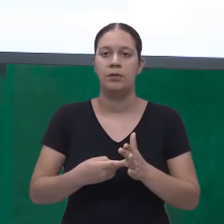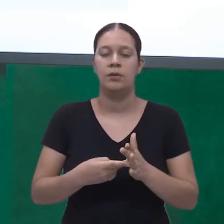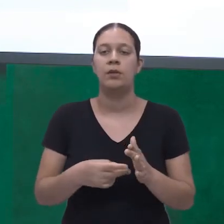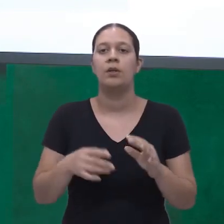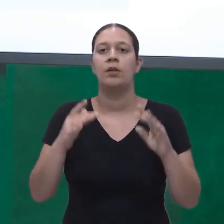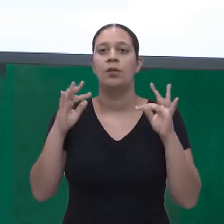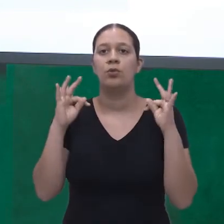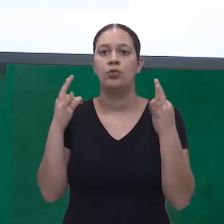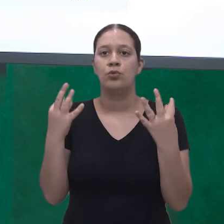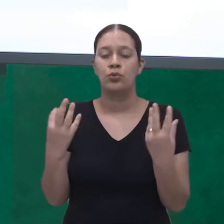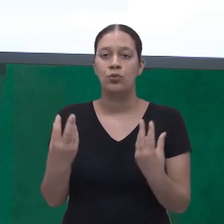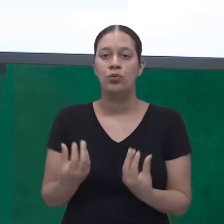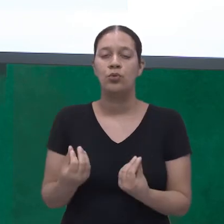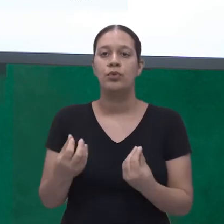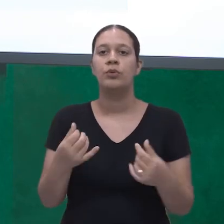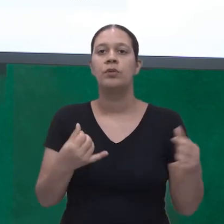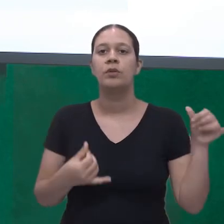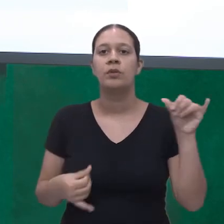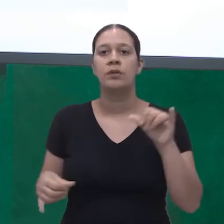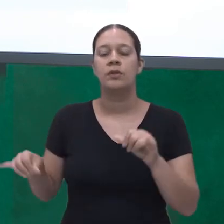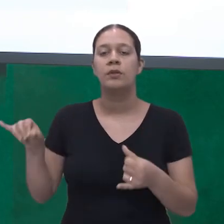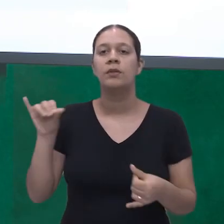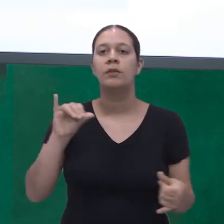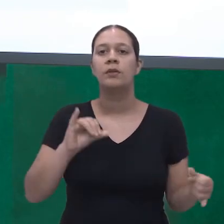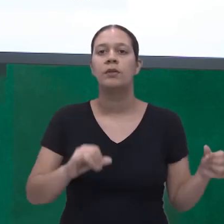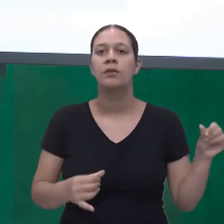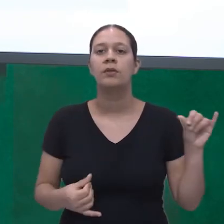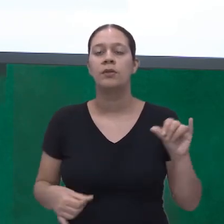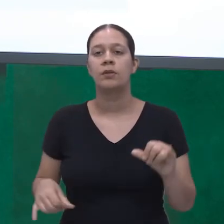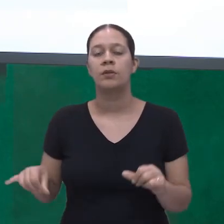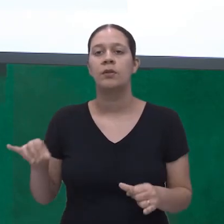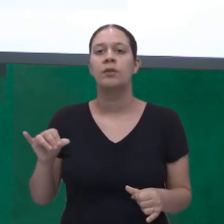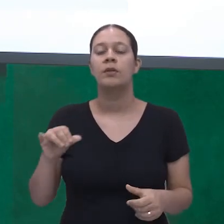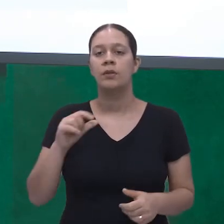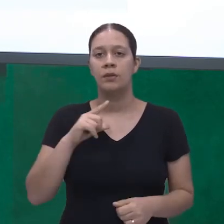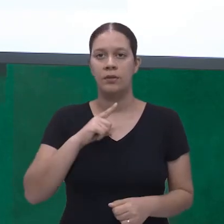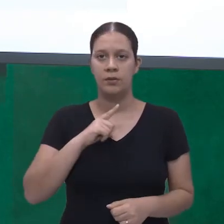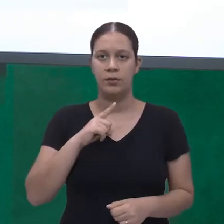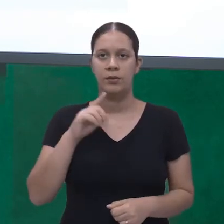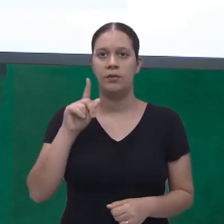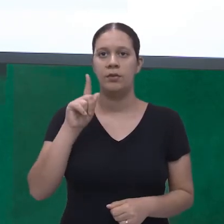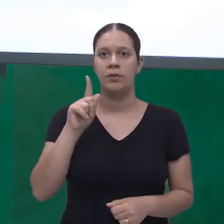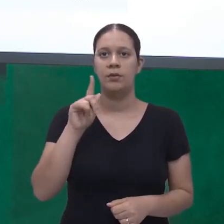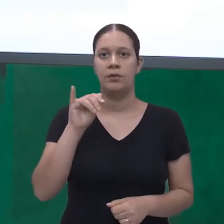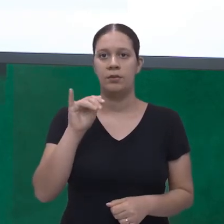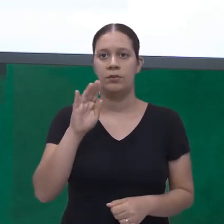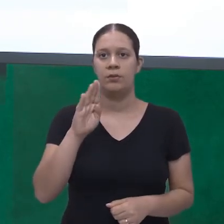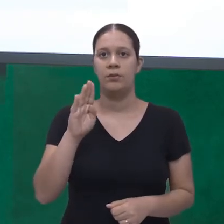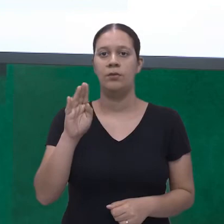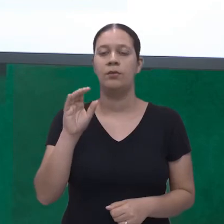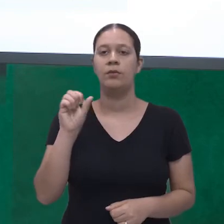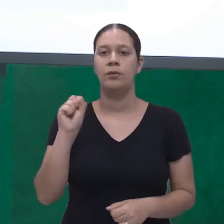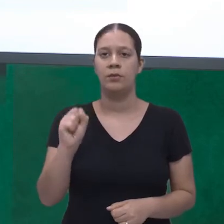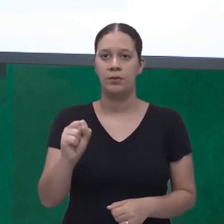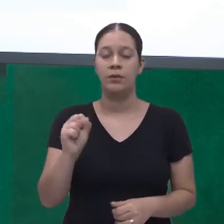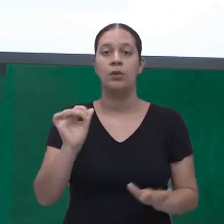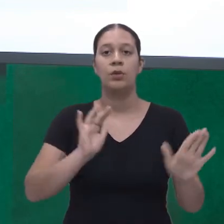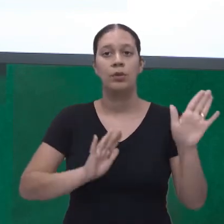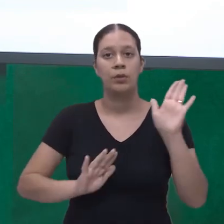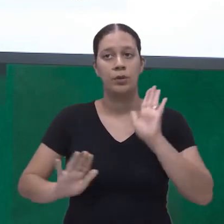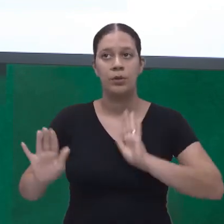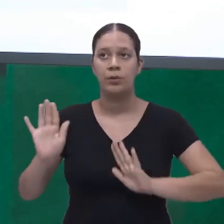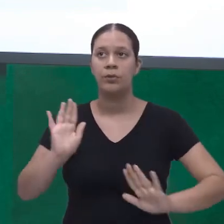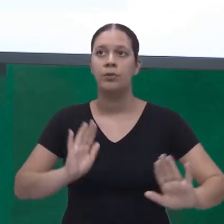equilíbrio. Toda reação química que a gente faz tem Gibbs igual a zero, tá certo? Então, cuidado com